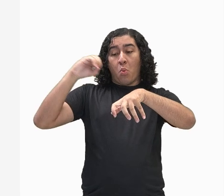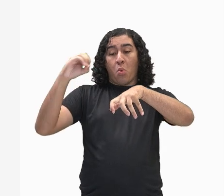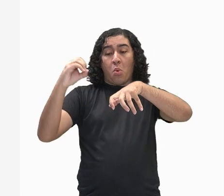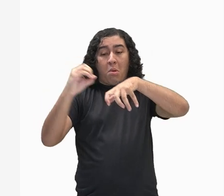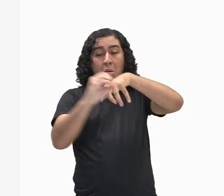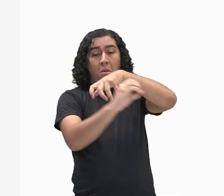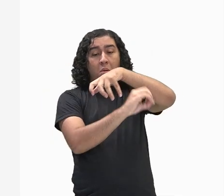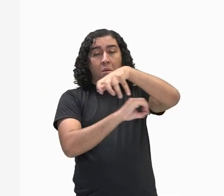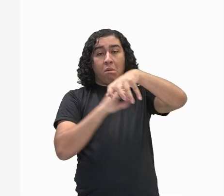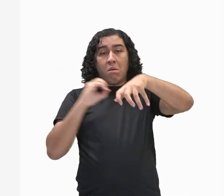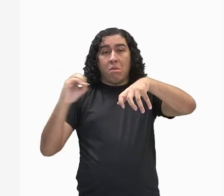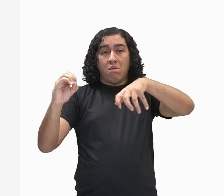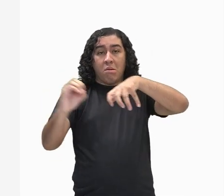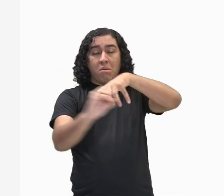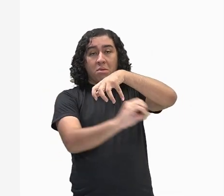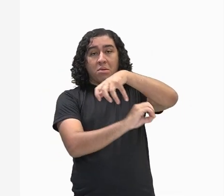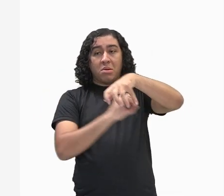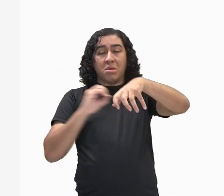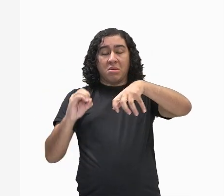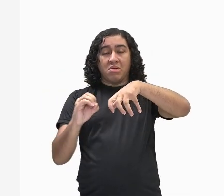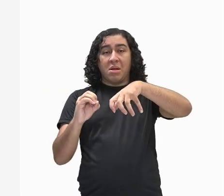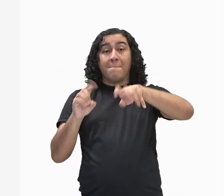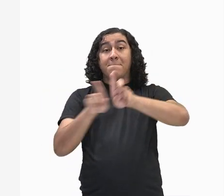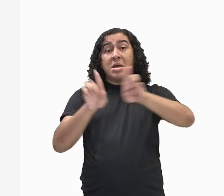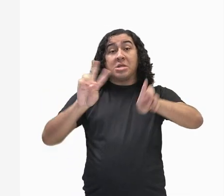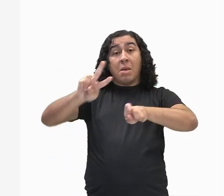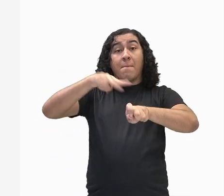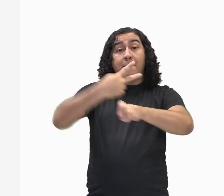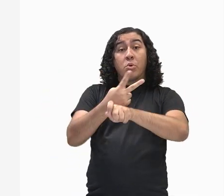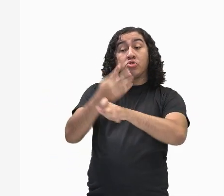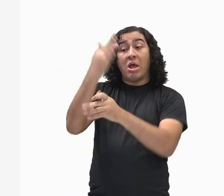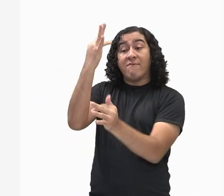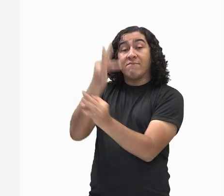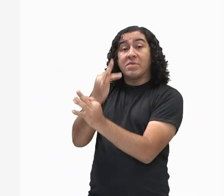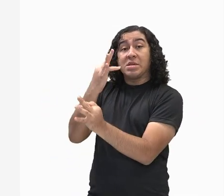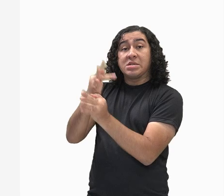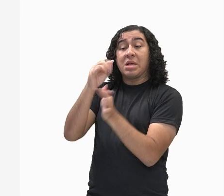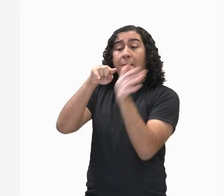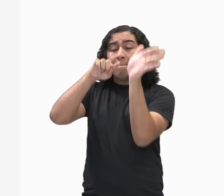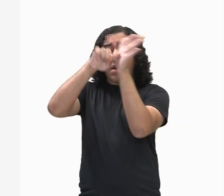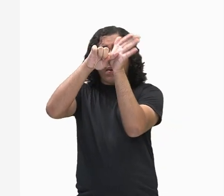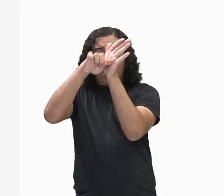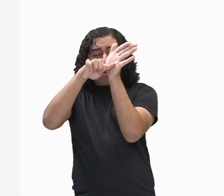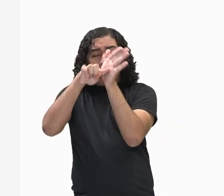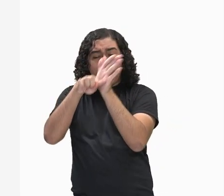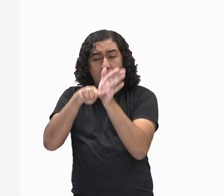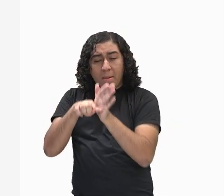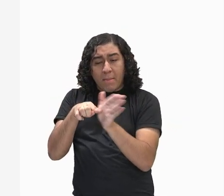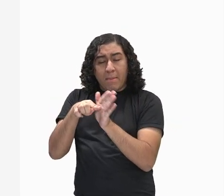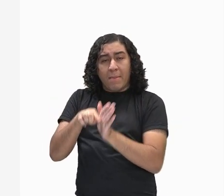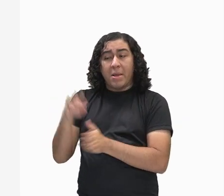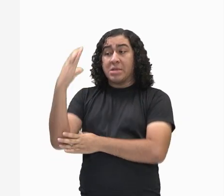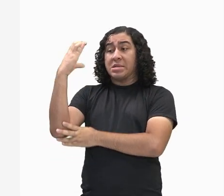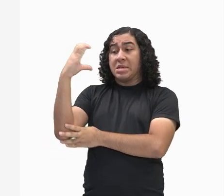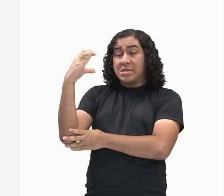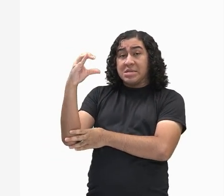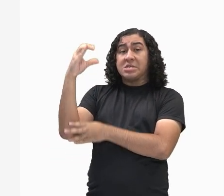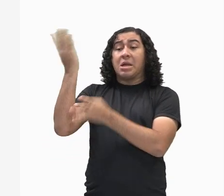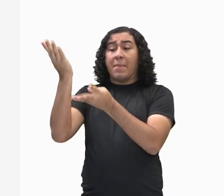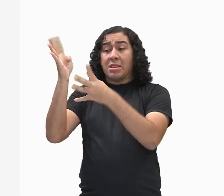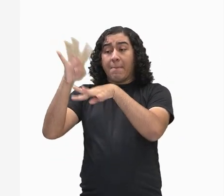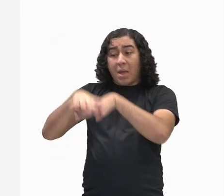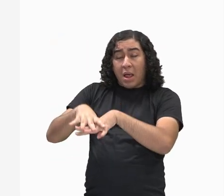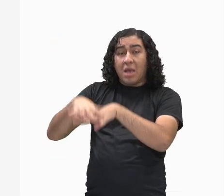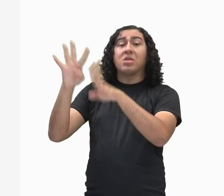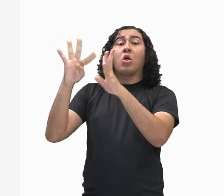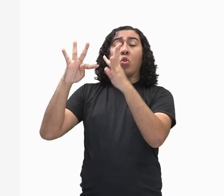da Terra. De repente, a física vai lá e os cientistas, os físicos matemáticos de